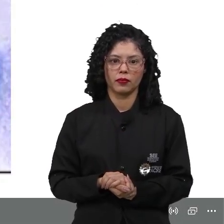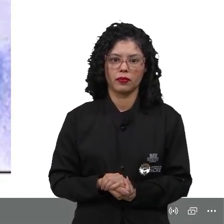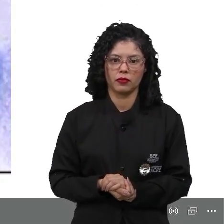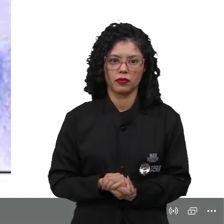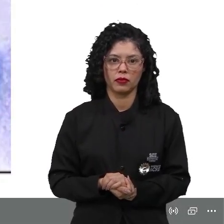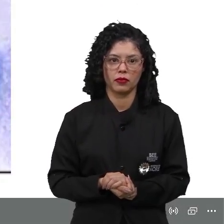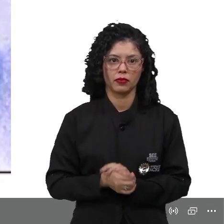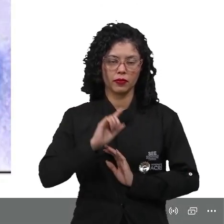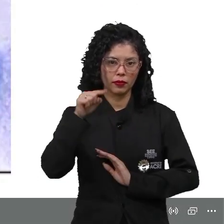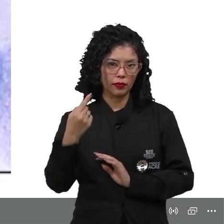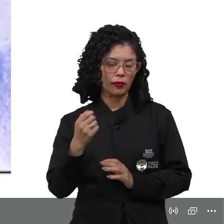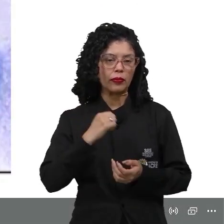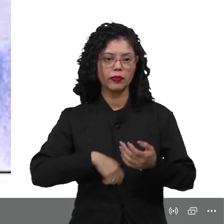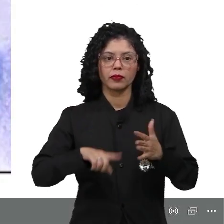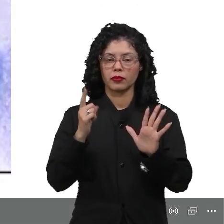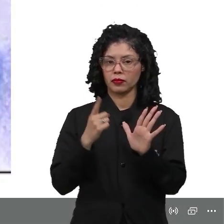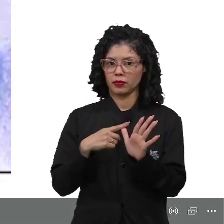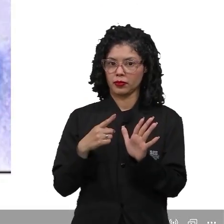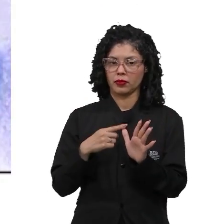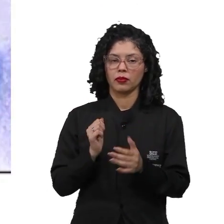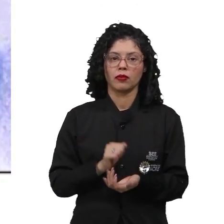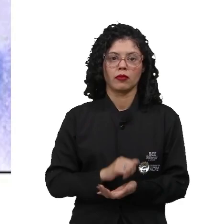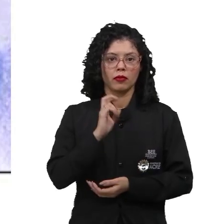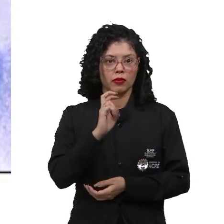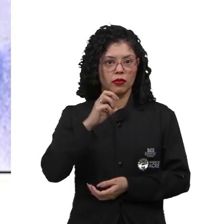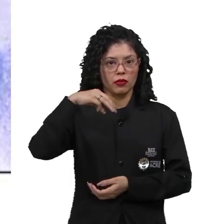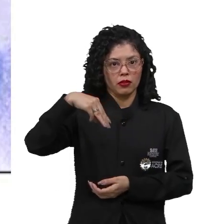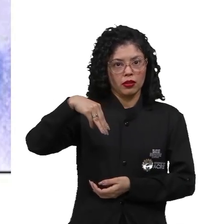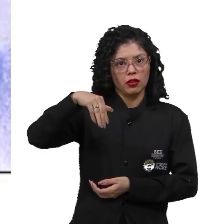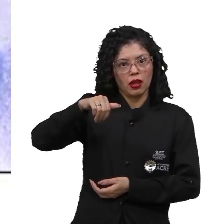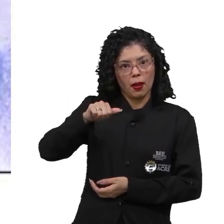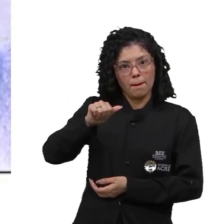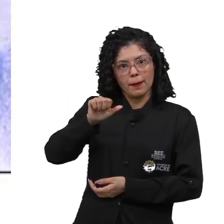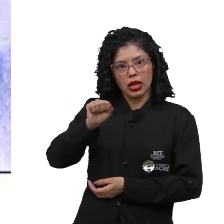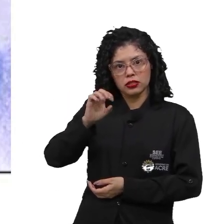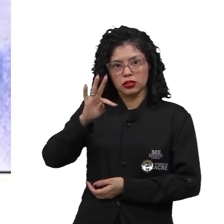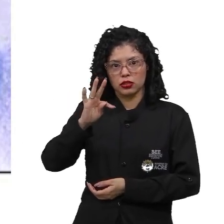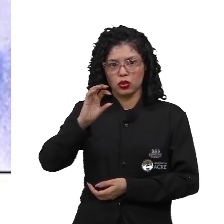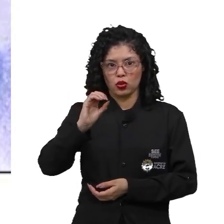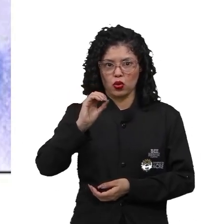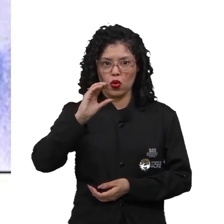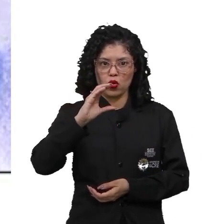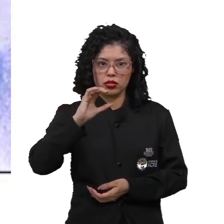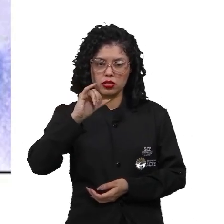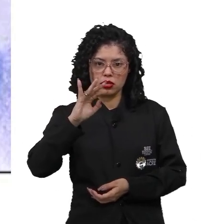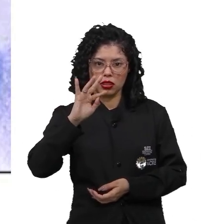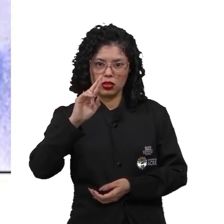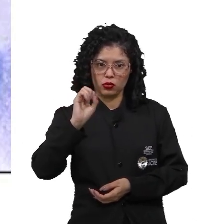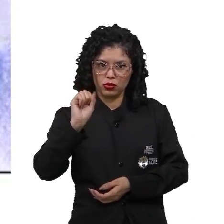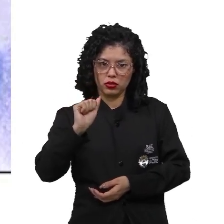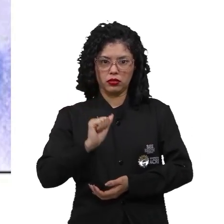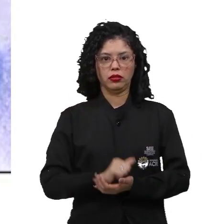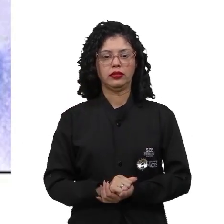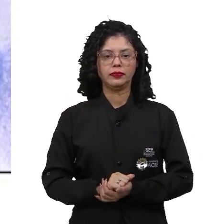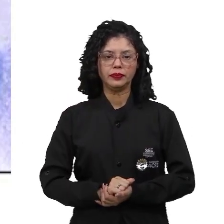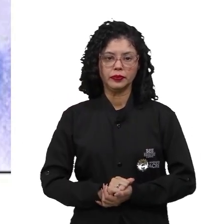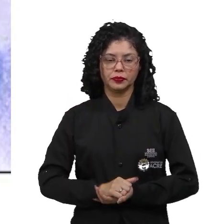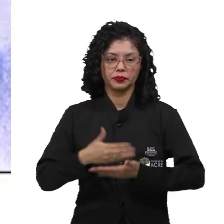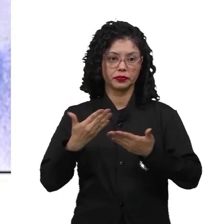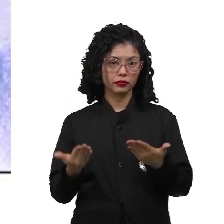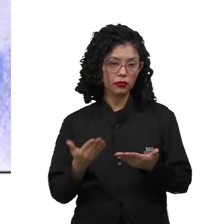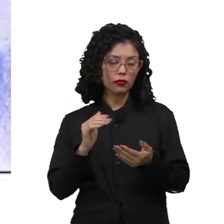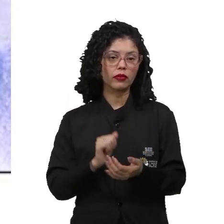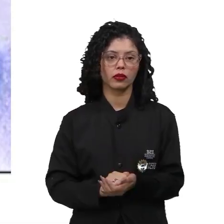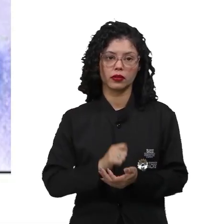para o nosso próximo, né, para a nossa próxima célula ali do sistema imune, que são os mastócitos.